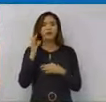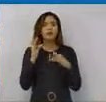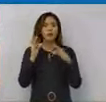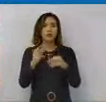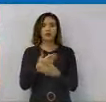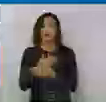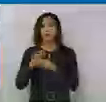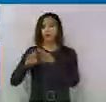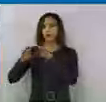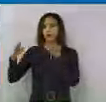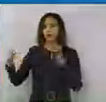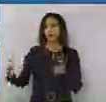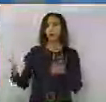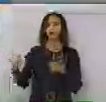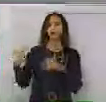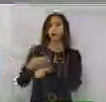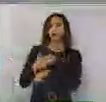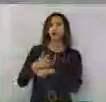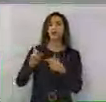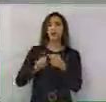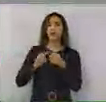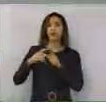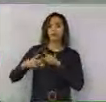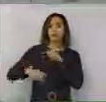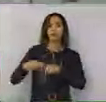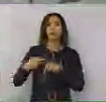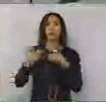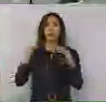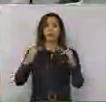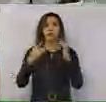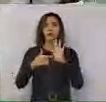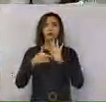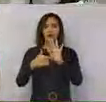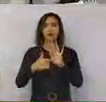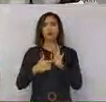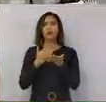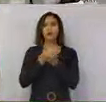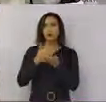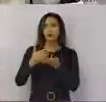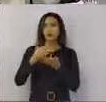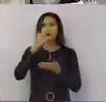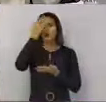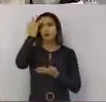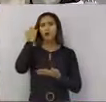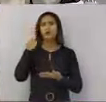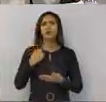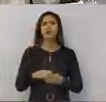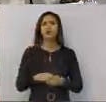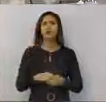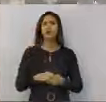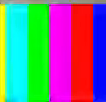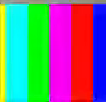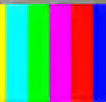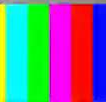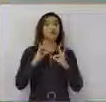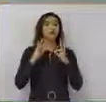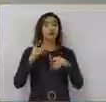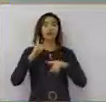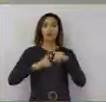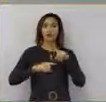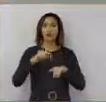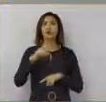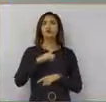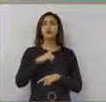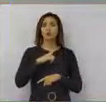colegas da mesa e ao público que assistiram essa apresentação introdutória, ressaltando que todo o material está disponível